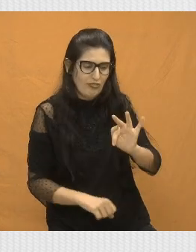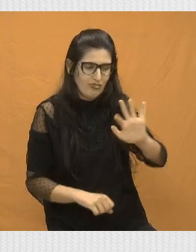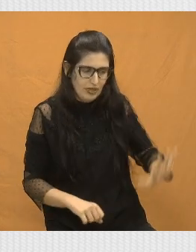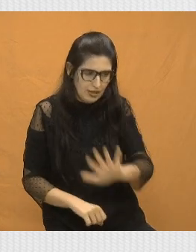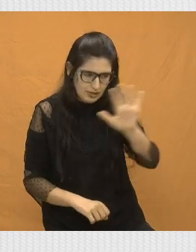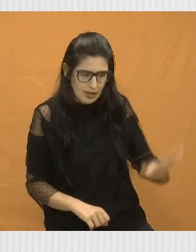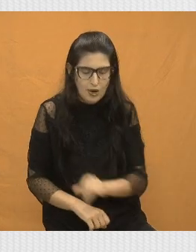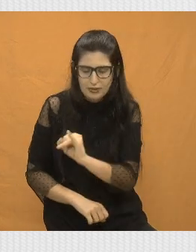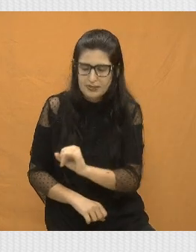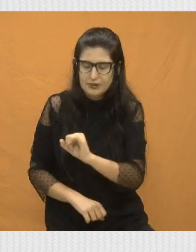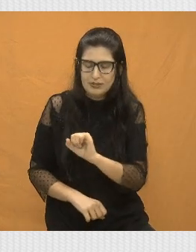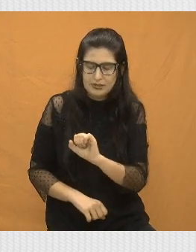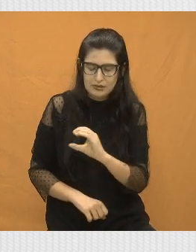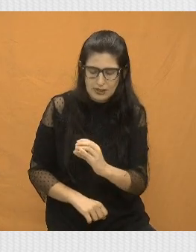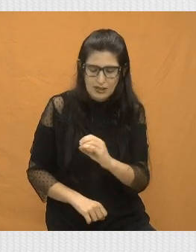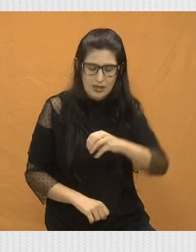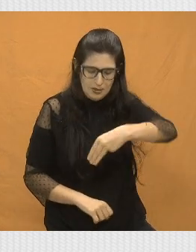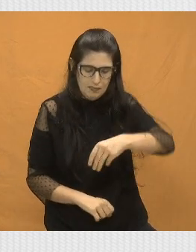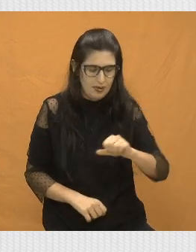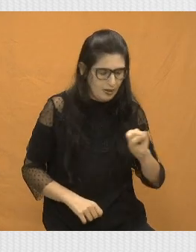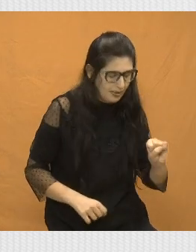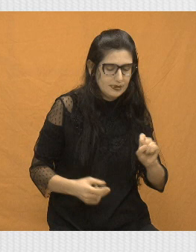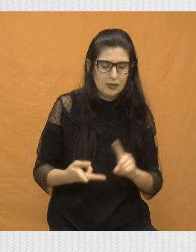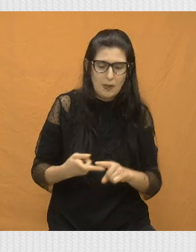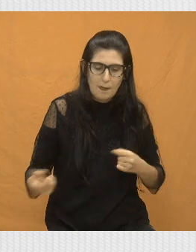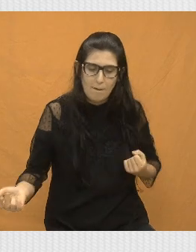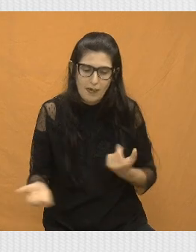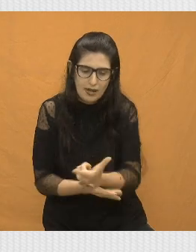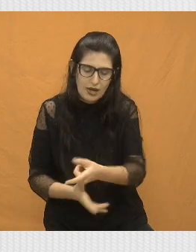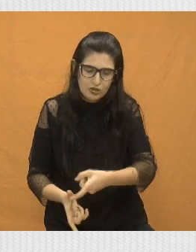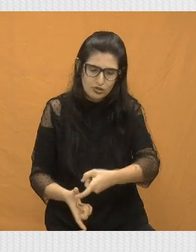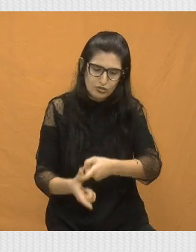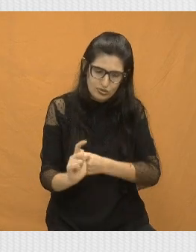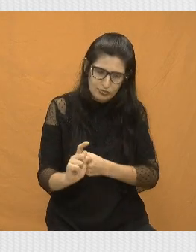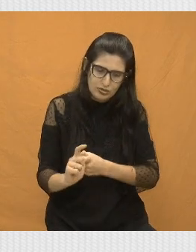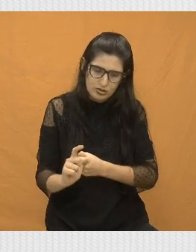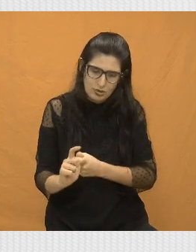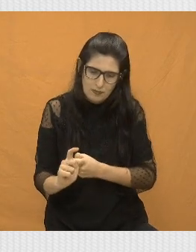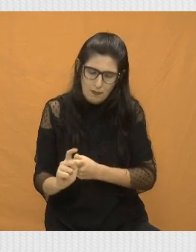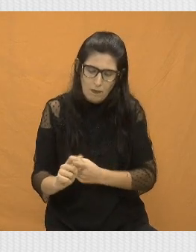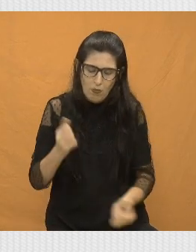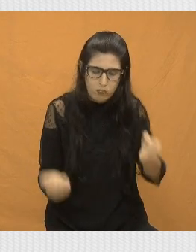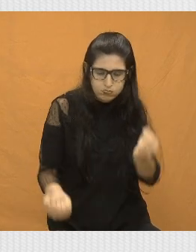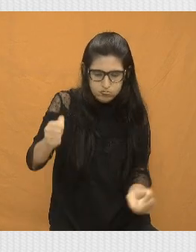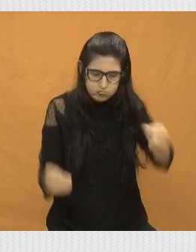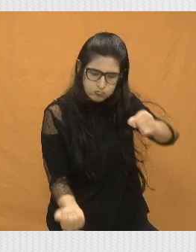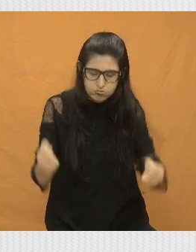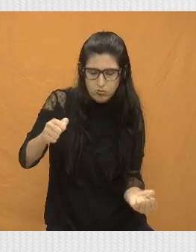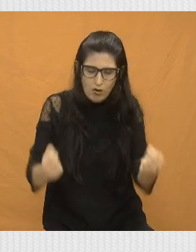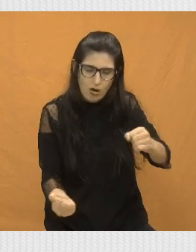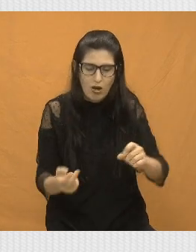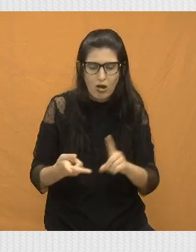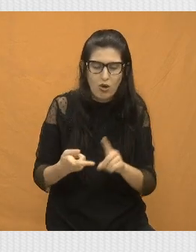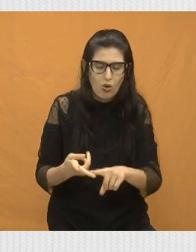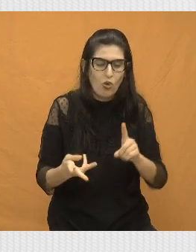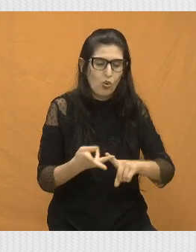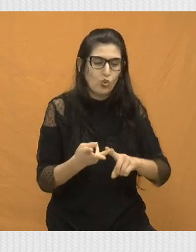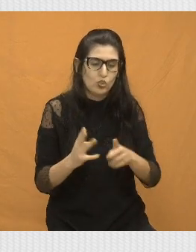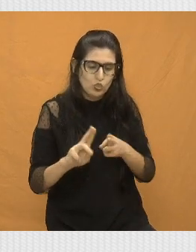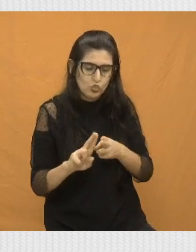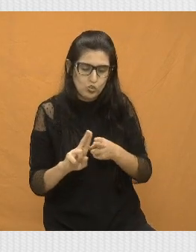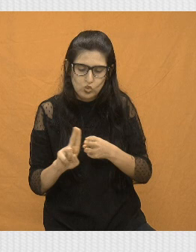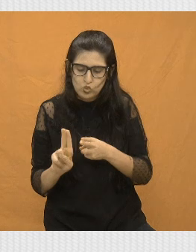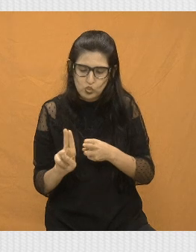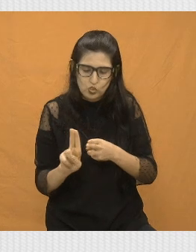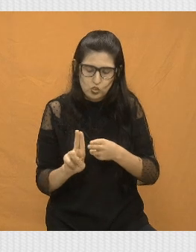exemplo, o ICMS, IPVA, temos também o FPM, o Fundeb, o convênio SUS, que são as transferências